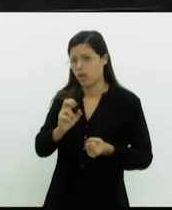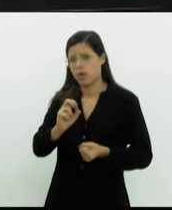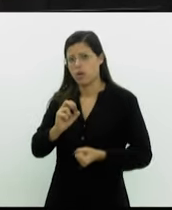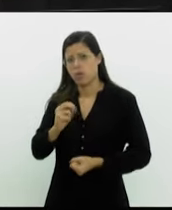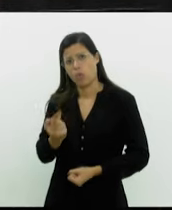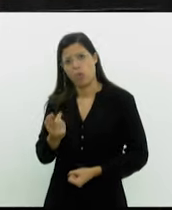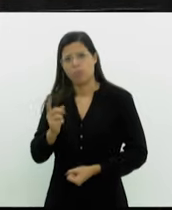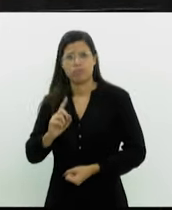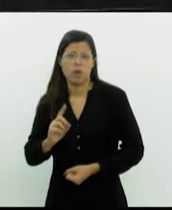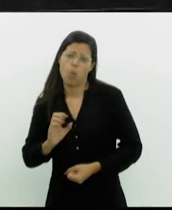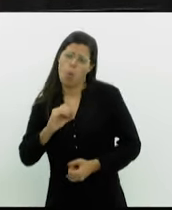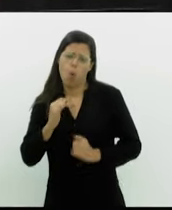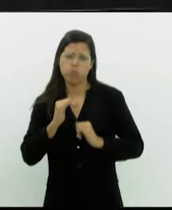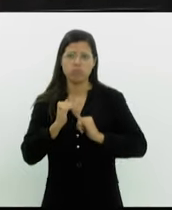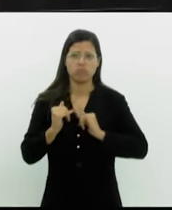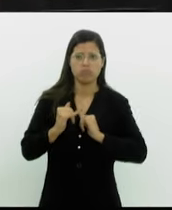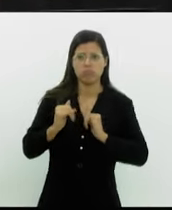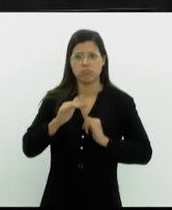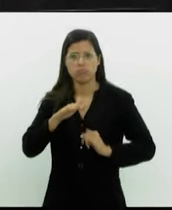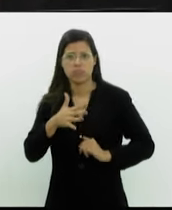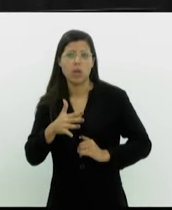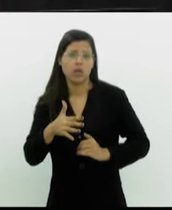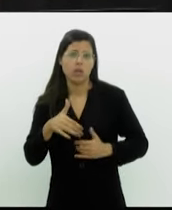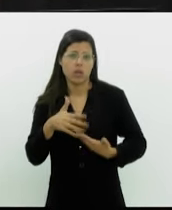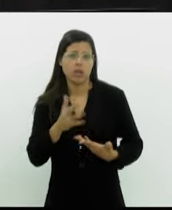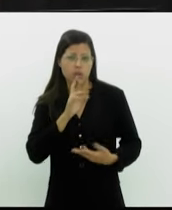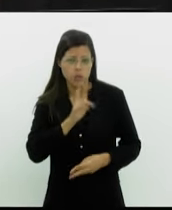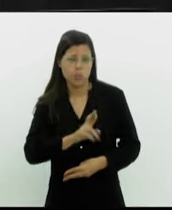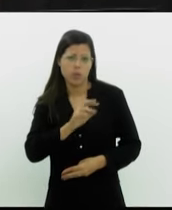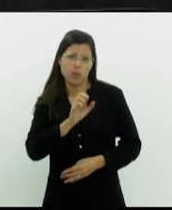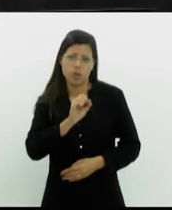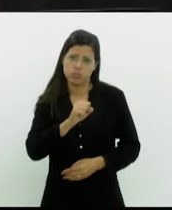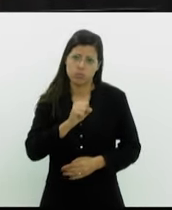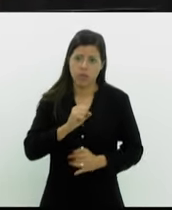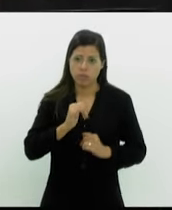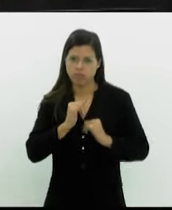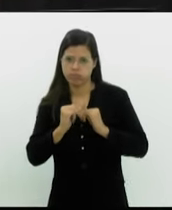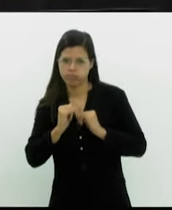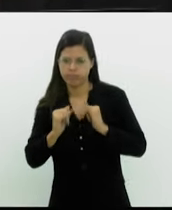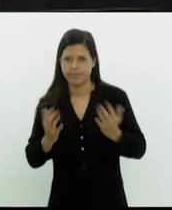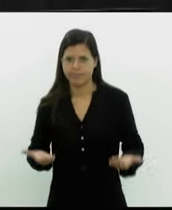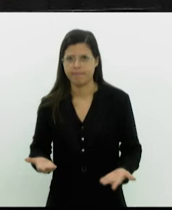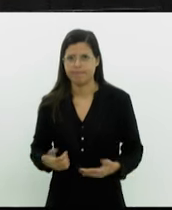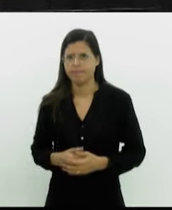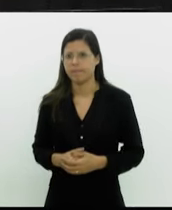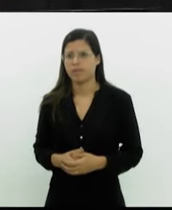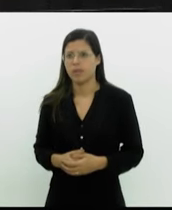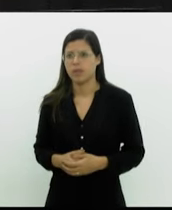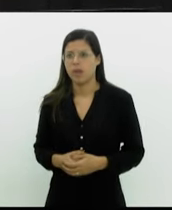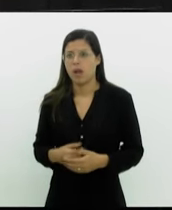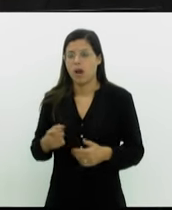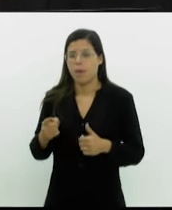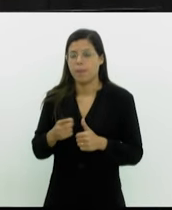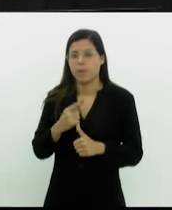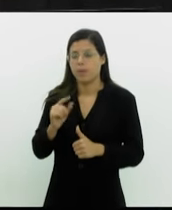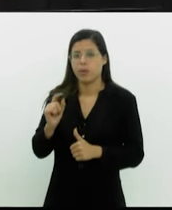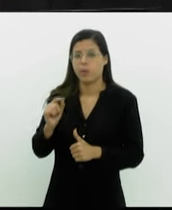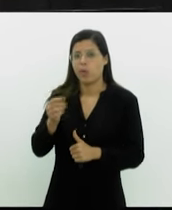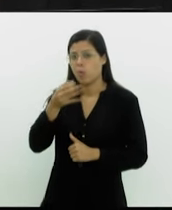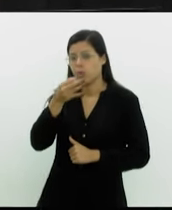sim parcial. Foi o que ele fez, ele deu um sim parcial. Então, a primeira premissa da AGU